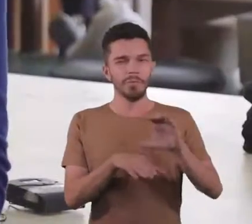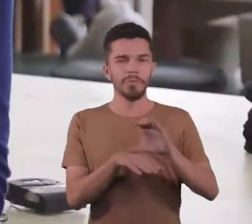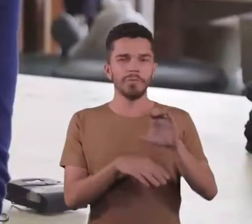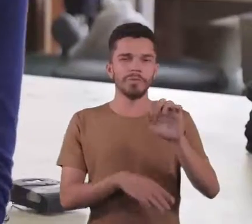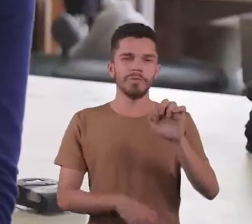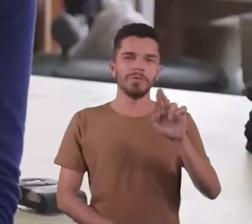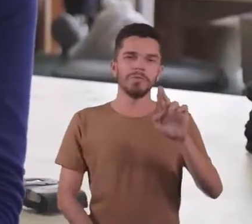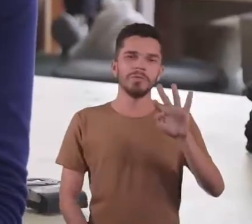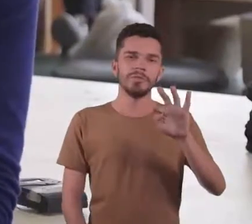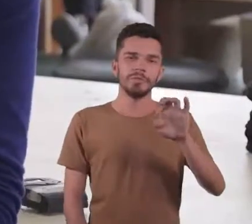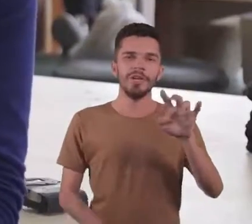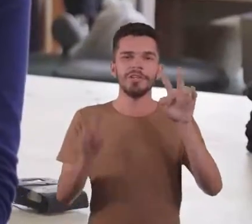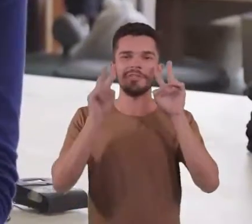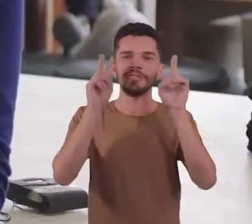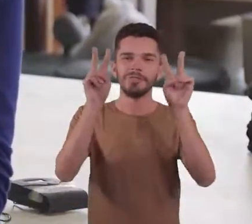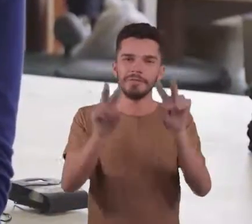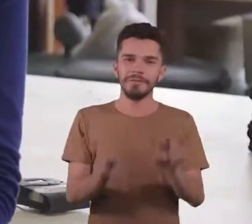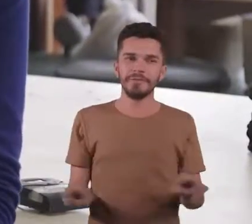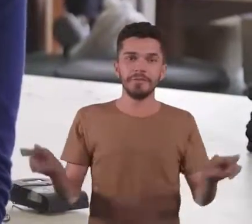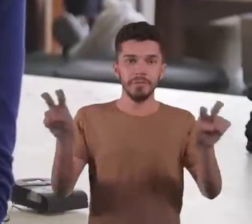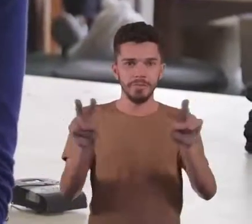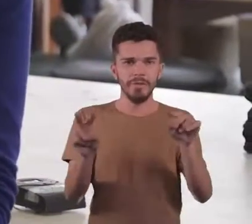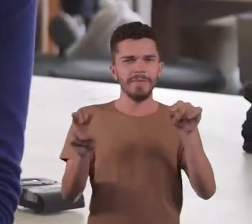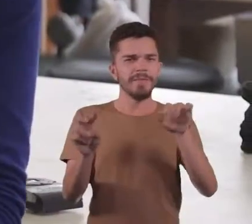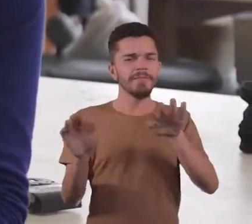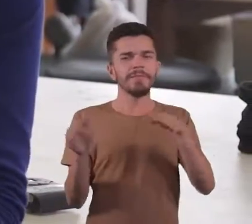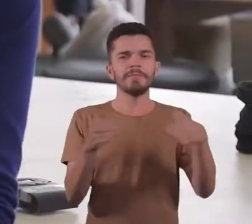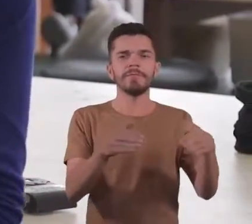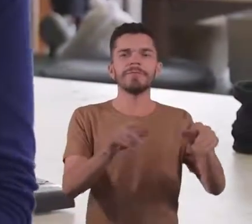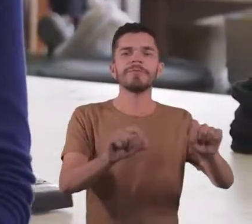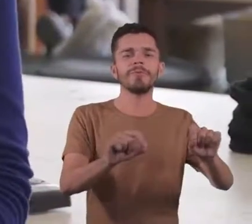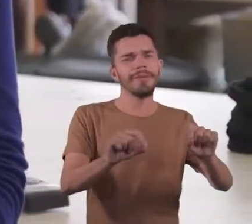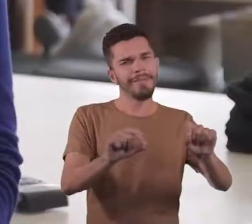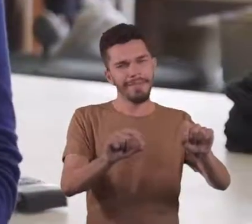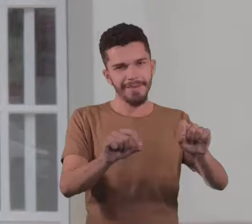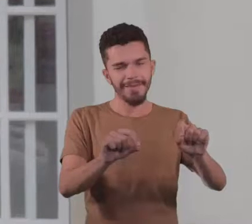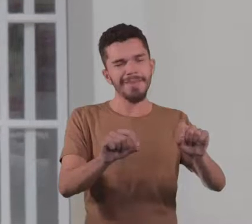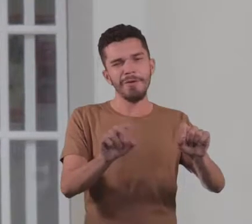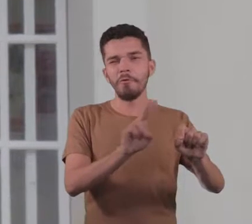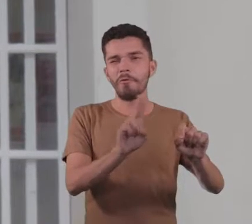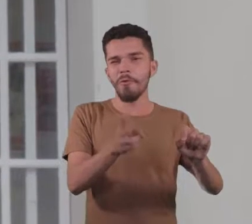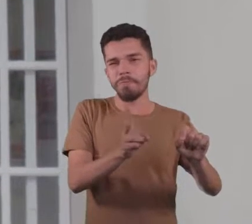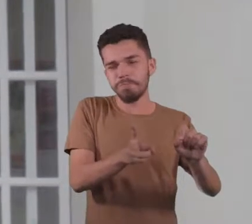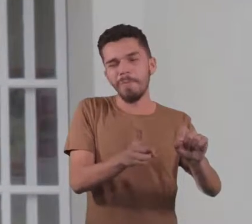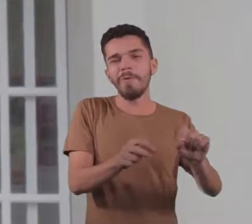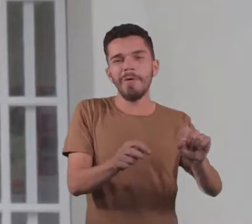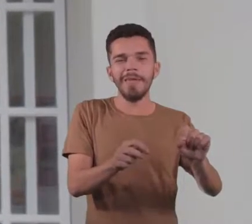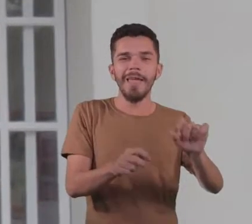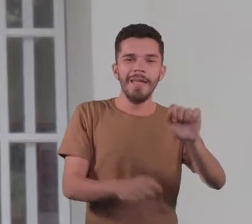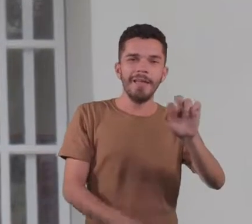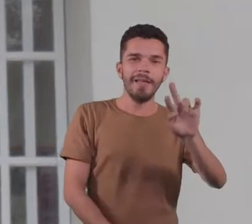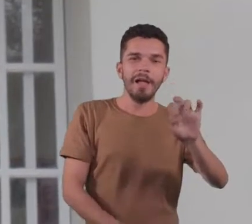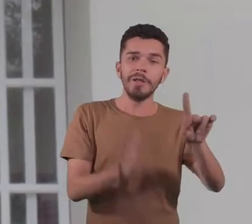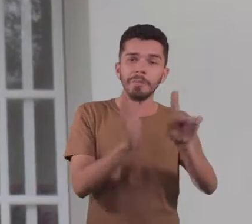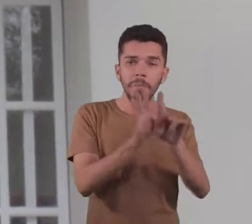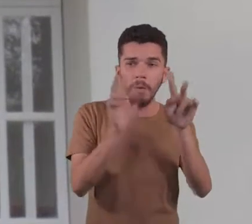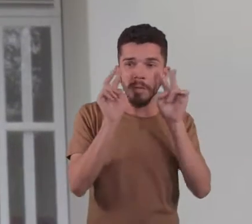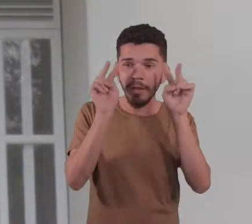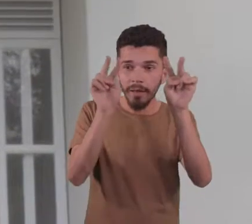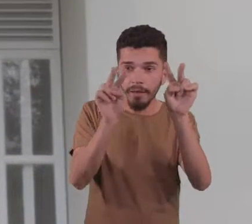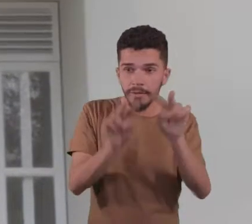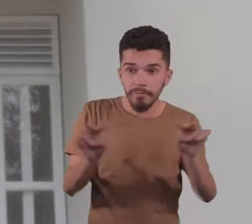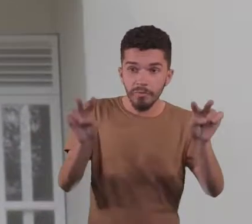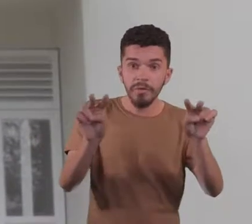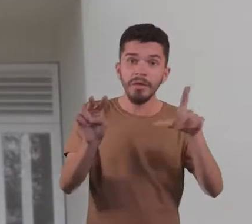curso de artes visuais é um curso voltado especialmente, né, como o próprio nome já diz, né, para as artes das visualidades. Ele é